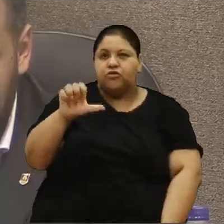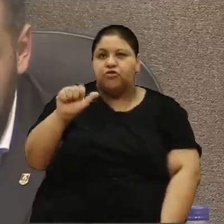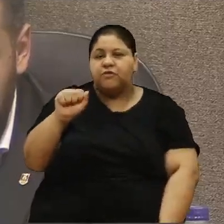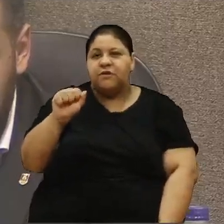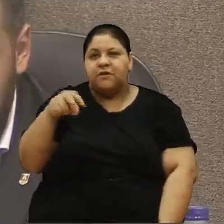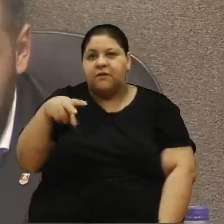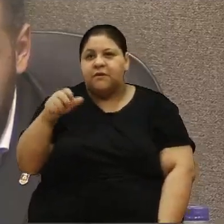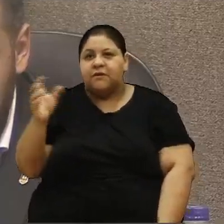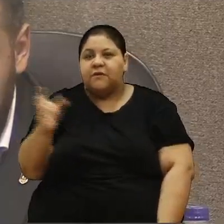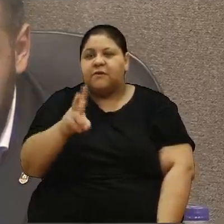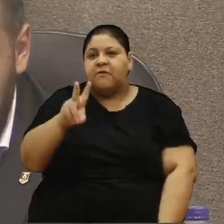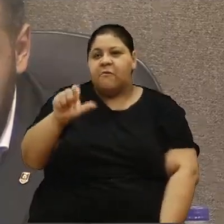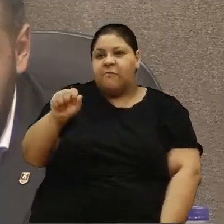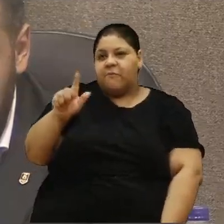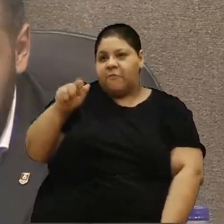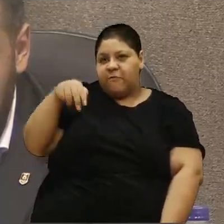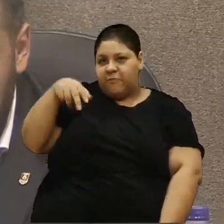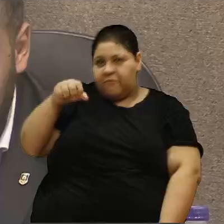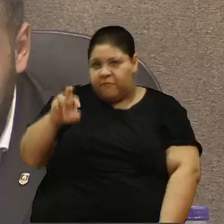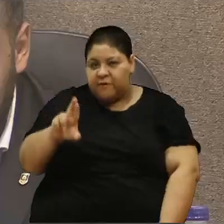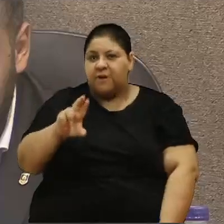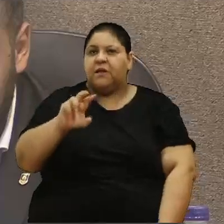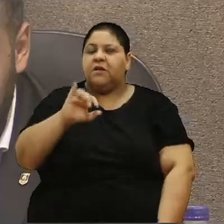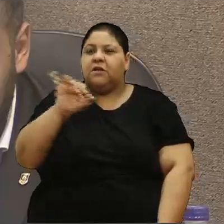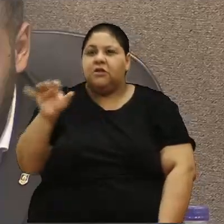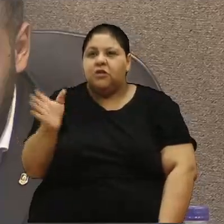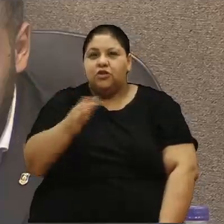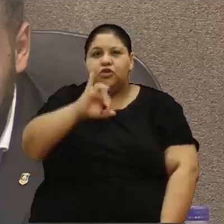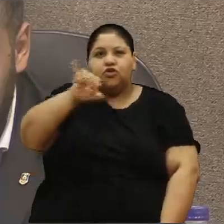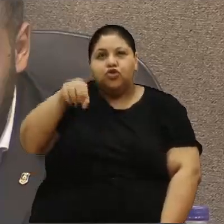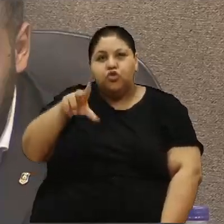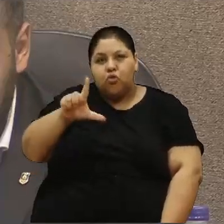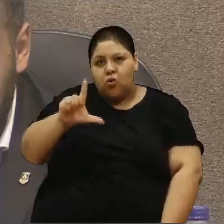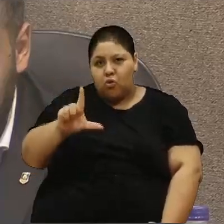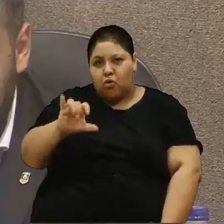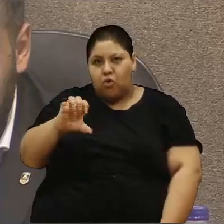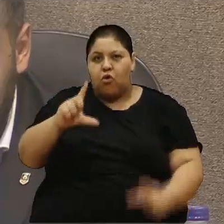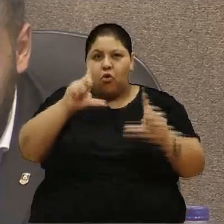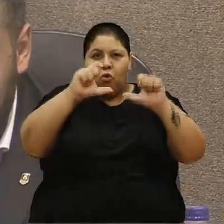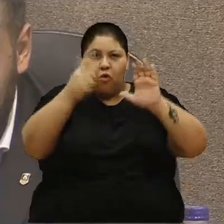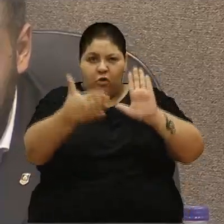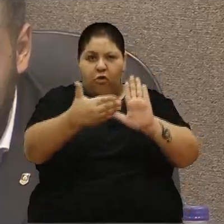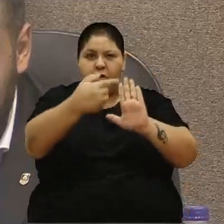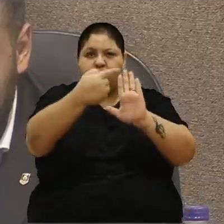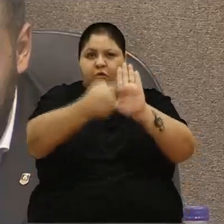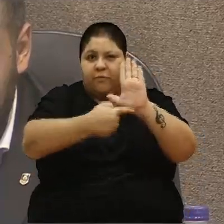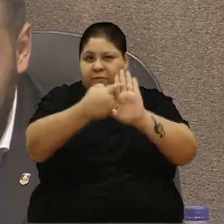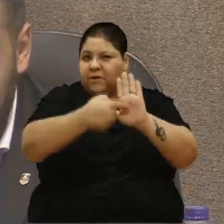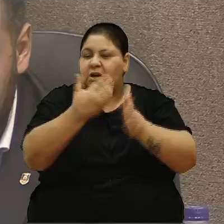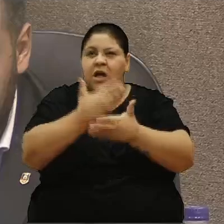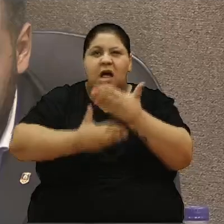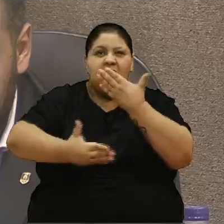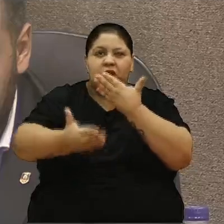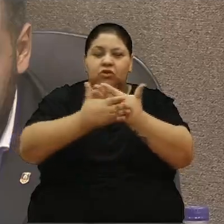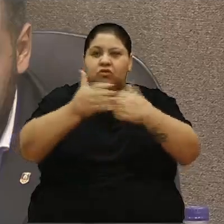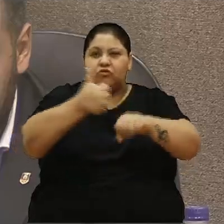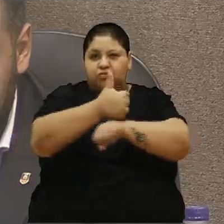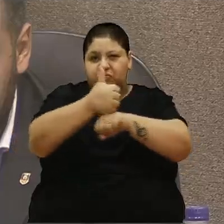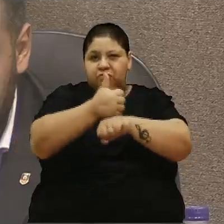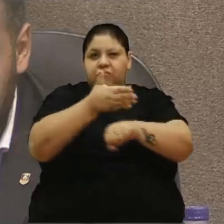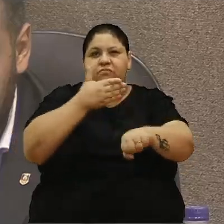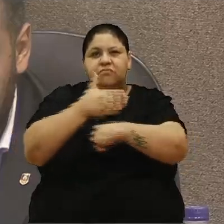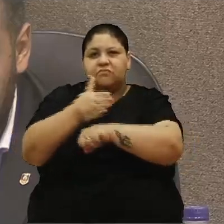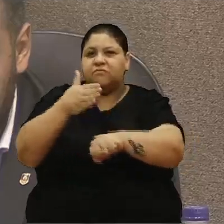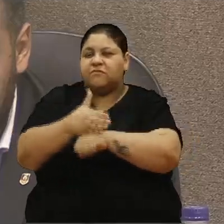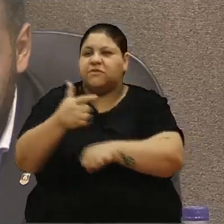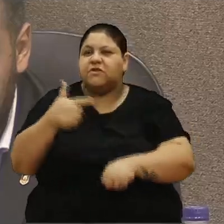Espeiorim, o Júlio Soares aqui com a foto da capa, o Juliano Flores. Enfim, a todos os colegas jornalistas, comunicadores que participam, eu